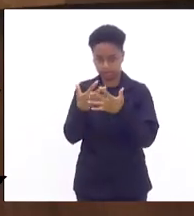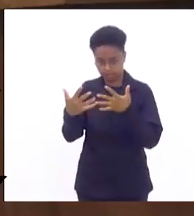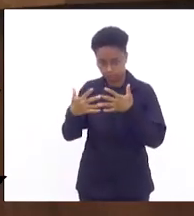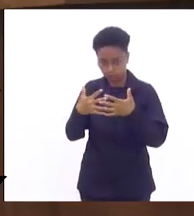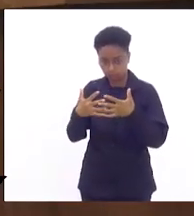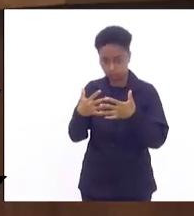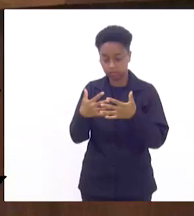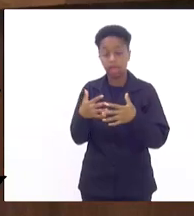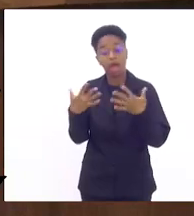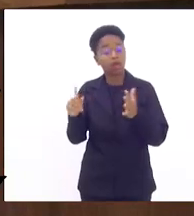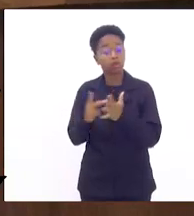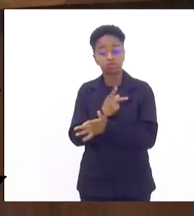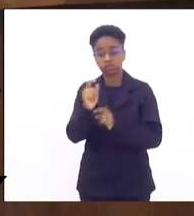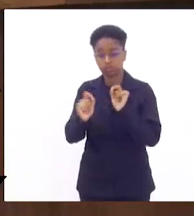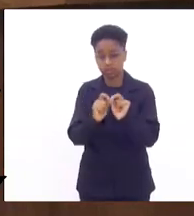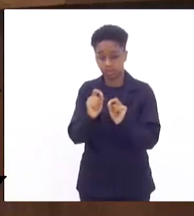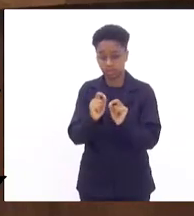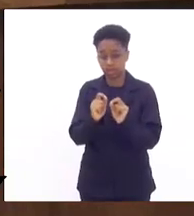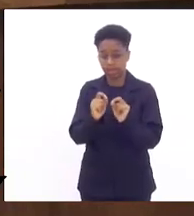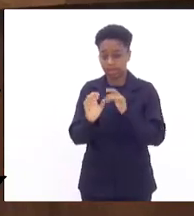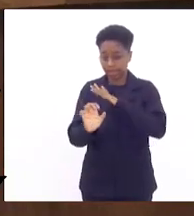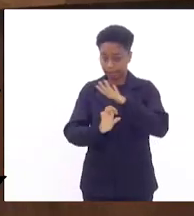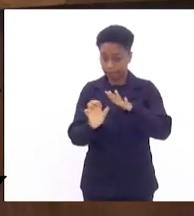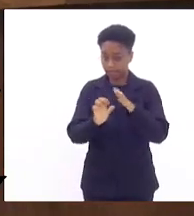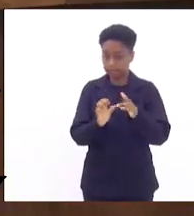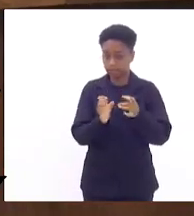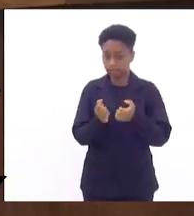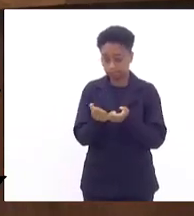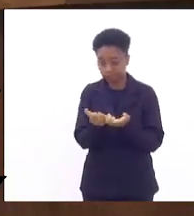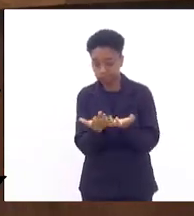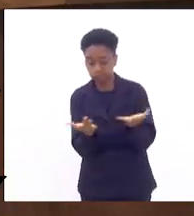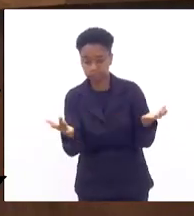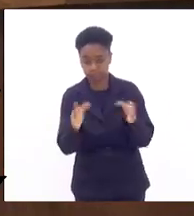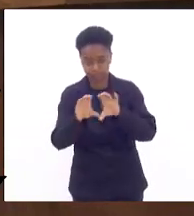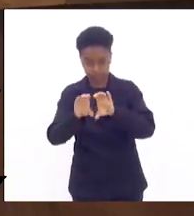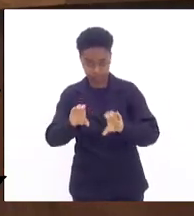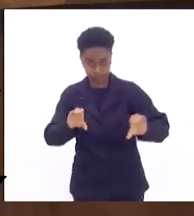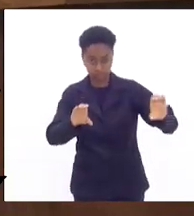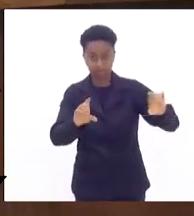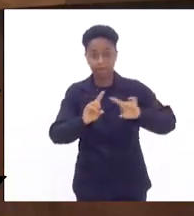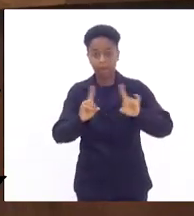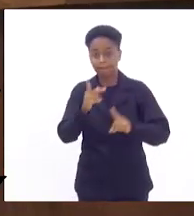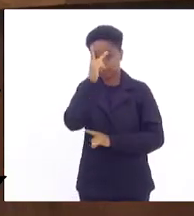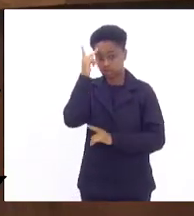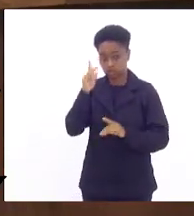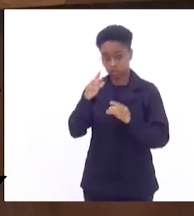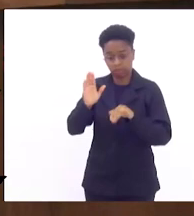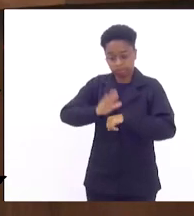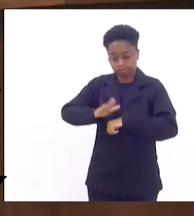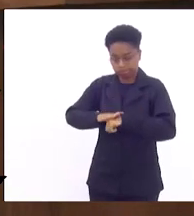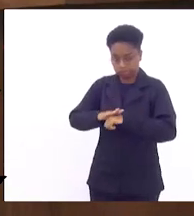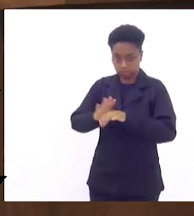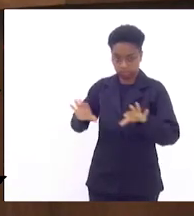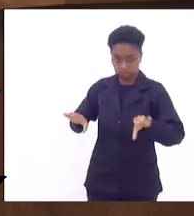cláusula? A concessionária disponibiliza a rede e o proprietário particular se conecta. Só que o que acontece no PSAN e